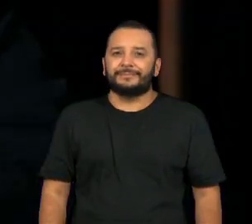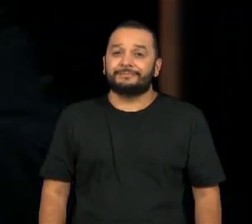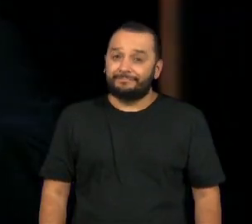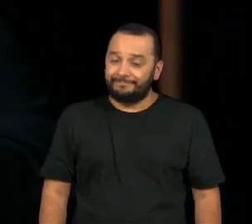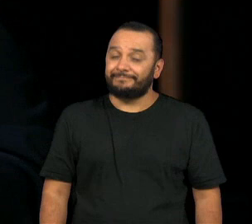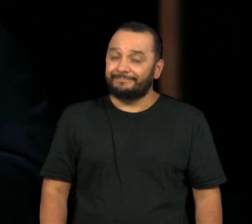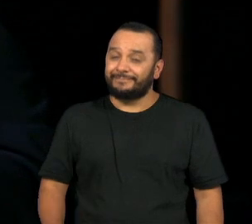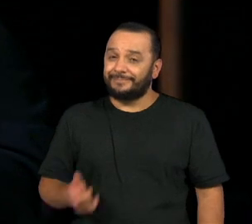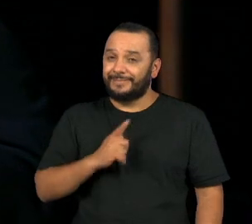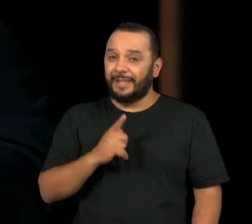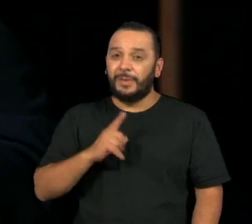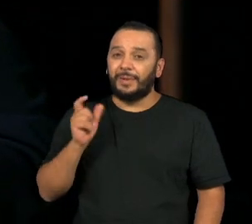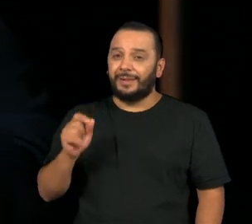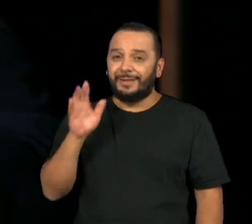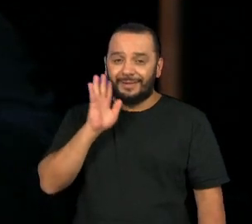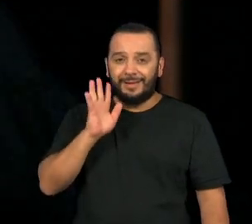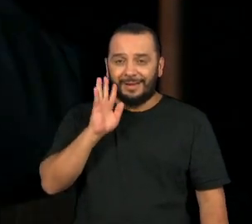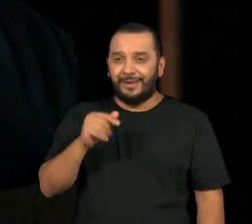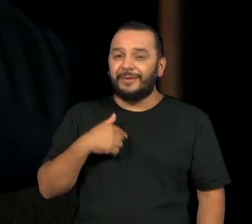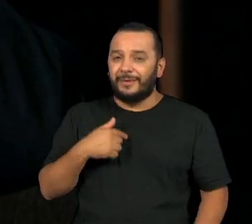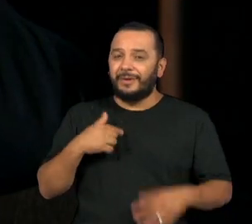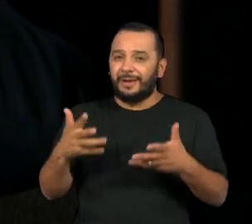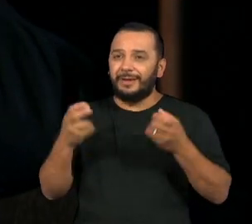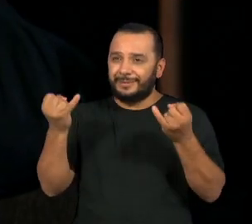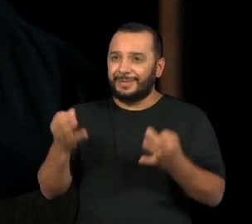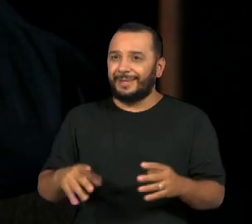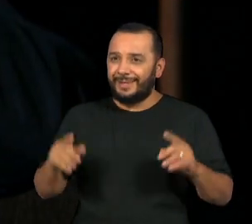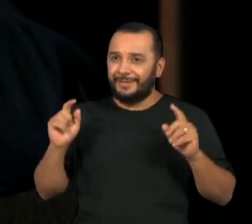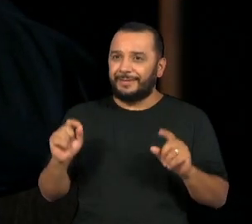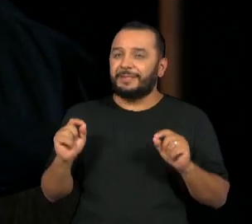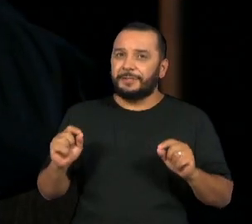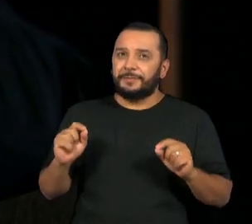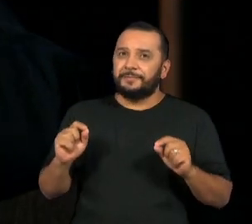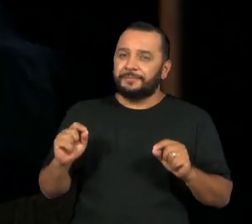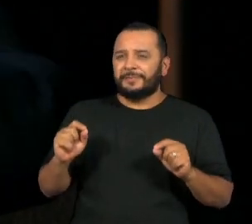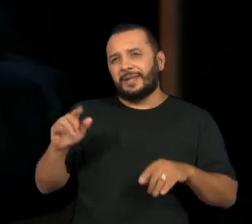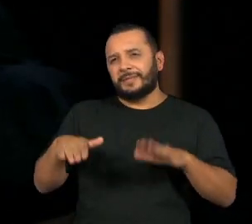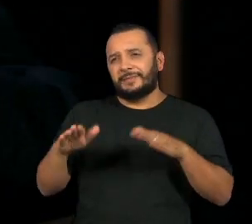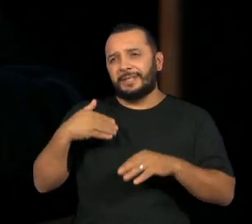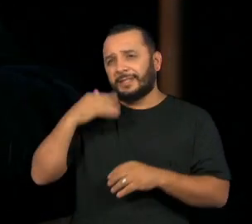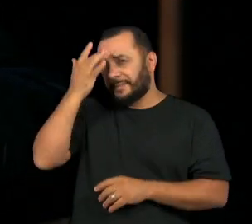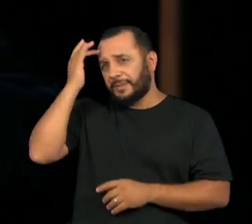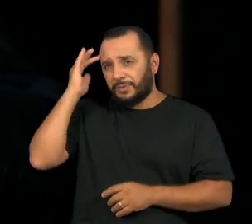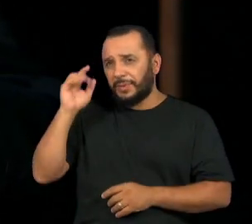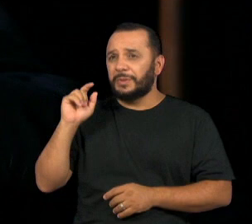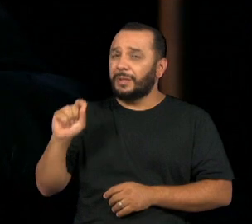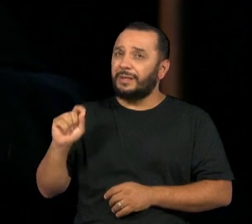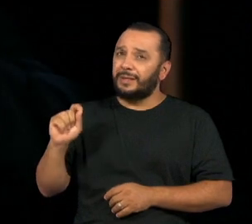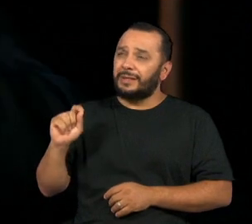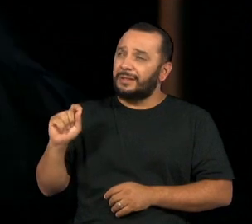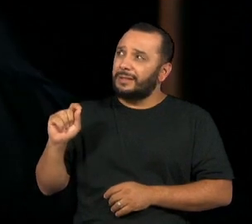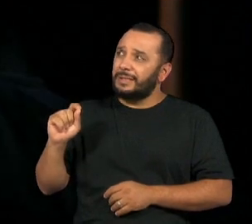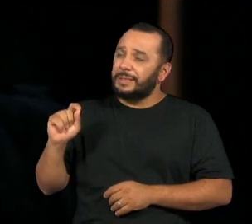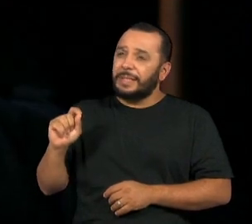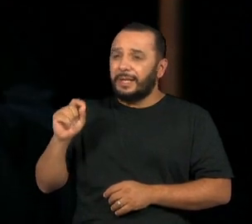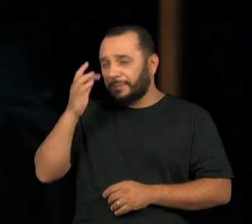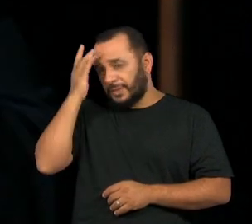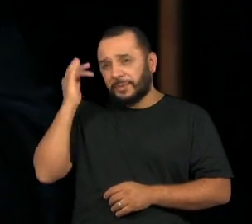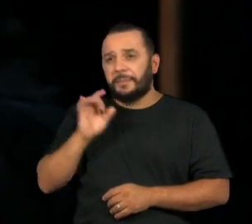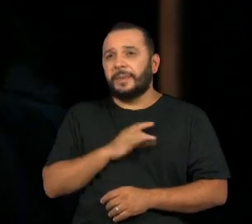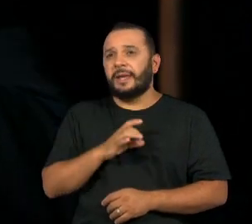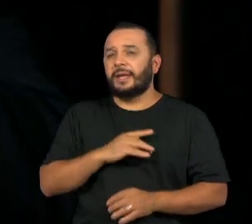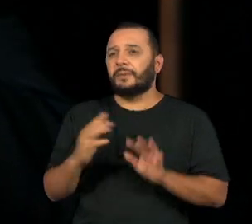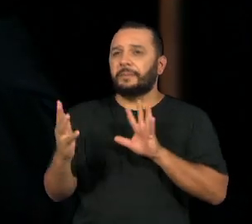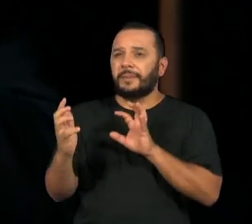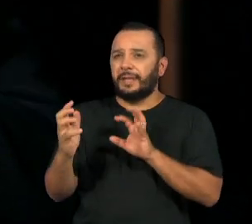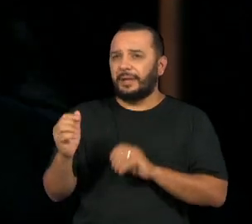Tem uma coisa legal que eu gostaria de falar, que é o seguinte. As pessoas, elas têm medo da